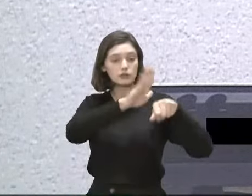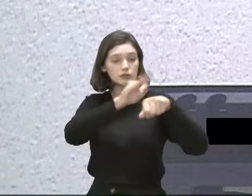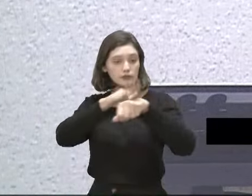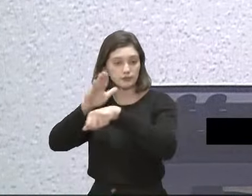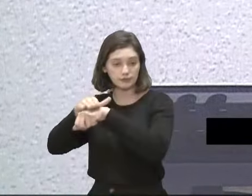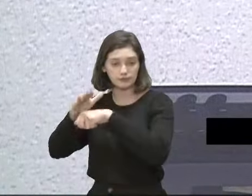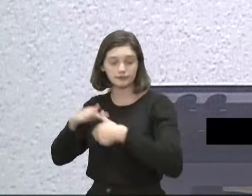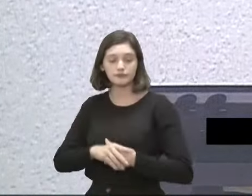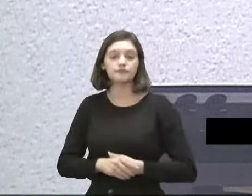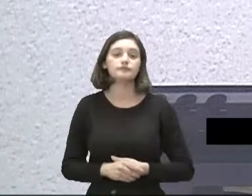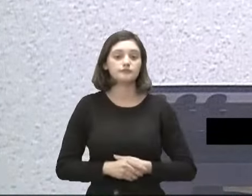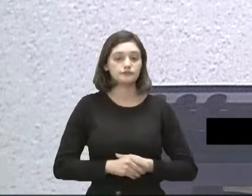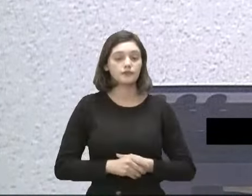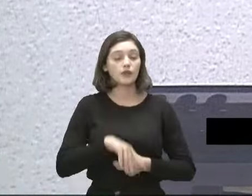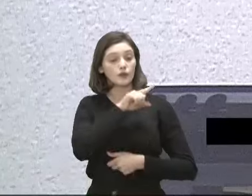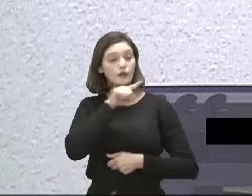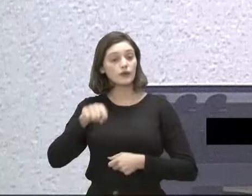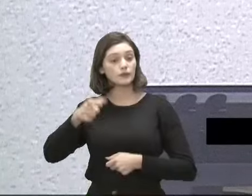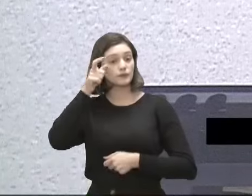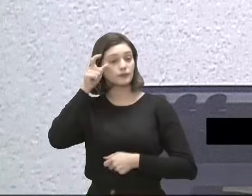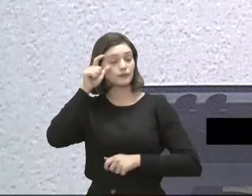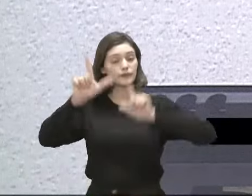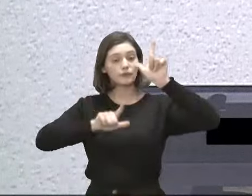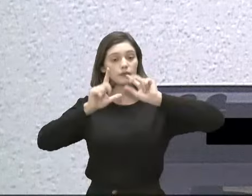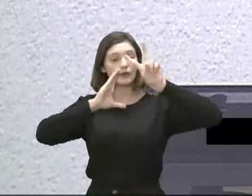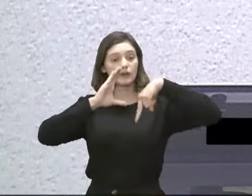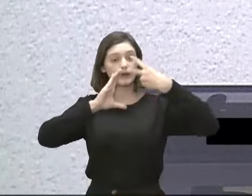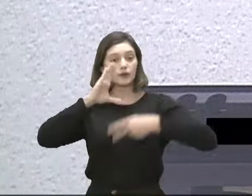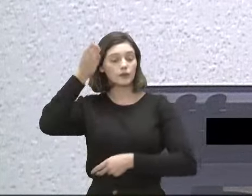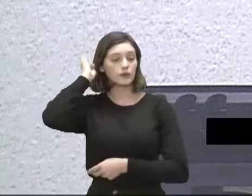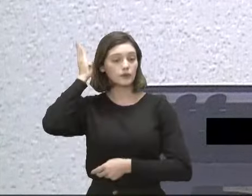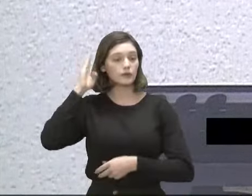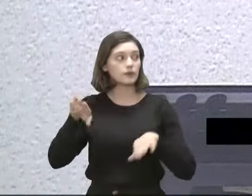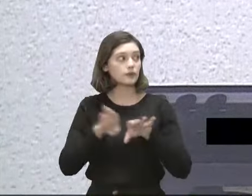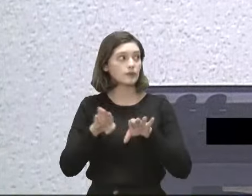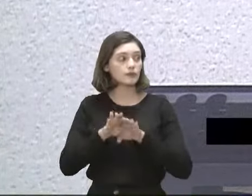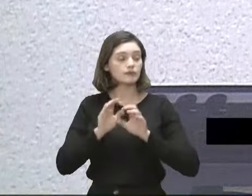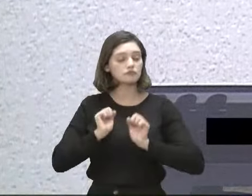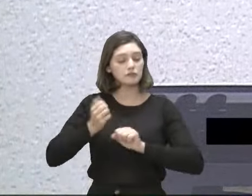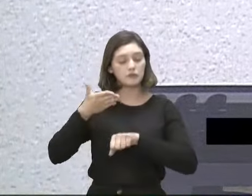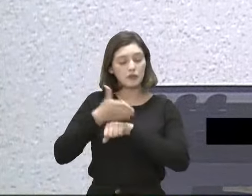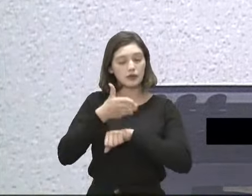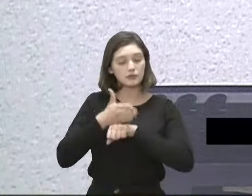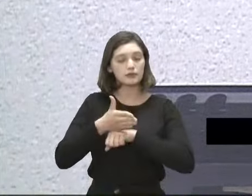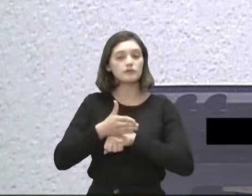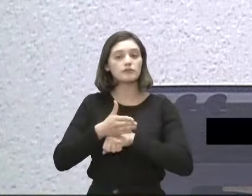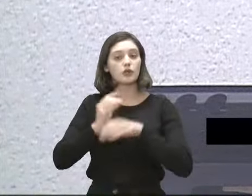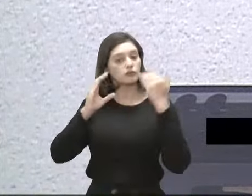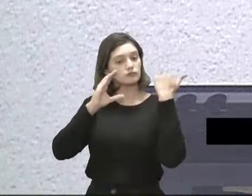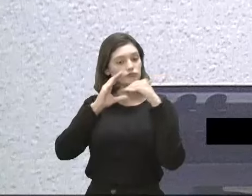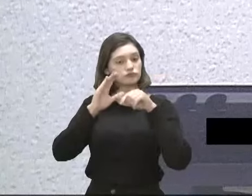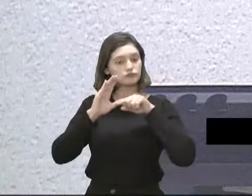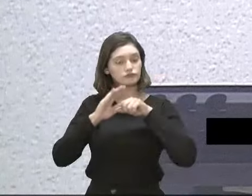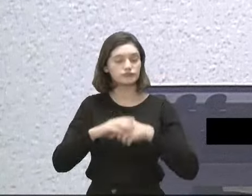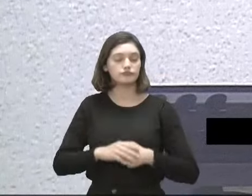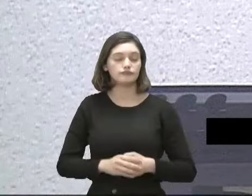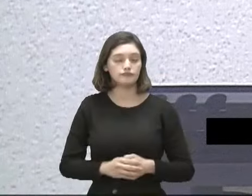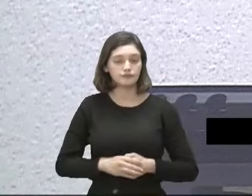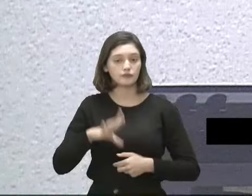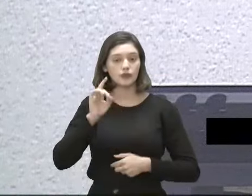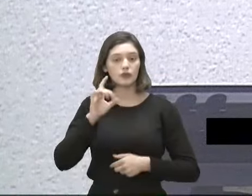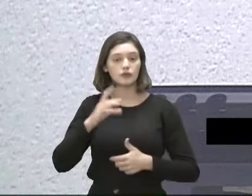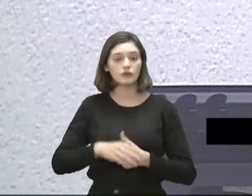vereadores. Já você que nos acompanha pela TV Câmara Taubaté também poderá participar enviando o seu questionamento. Basta